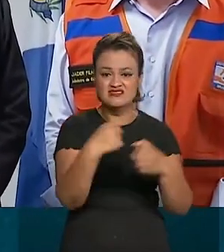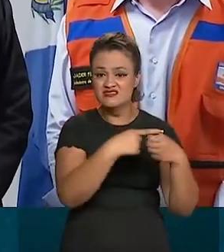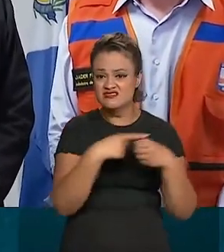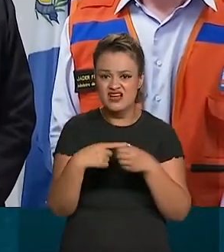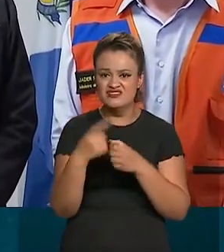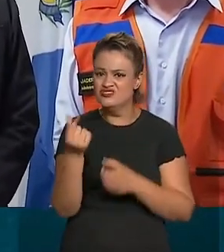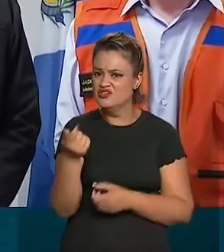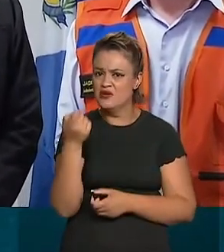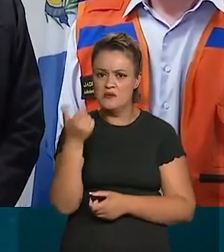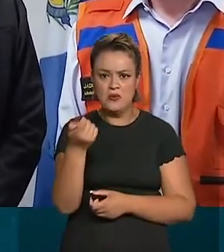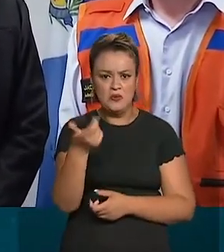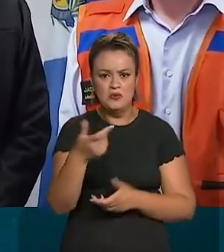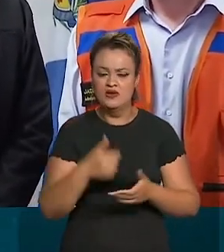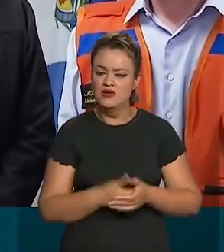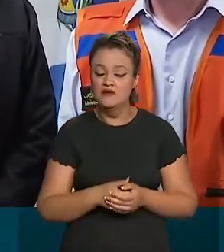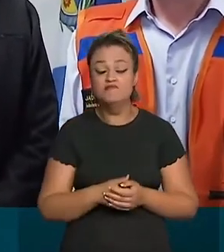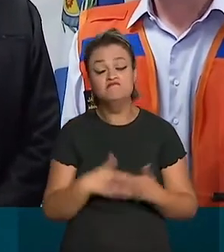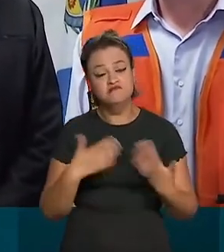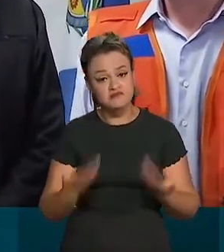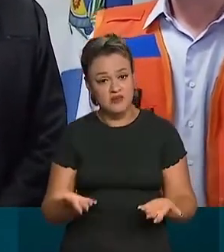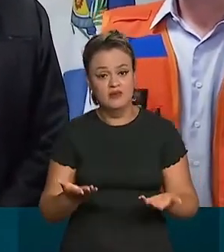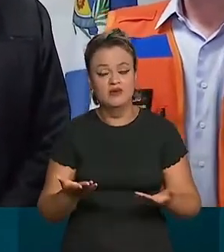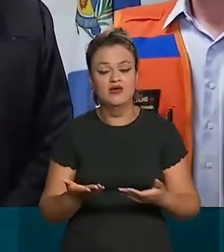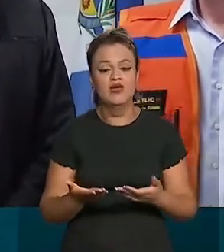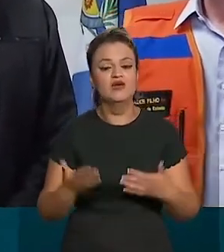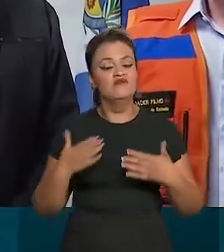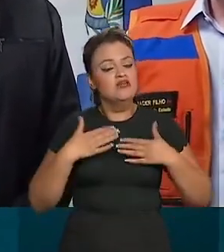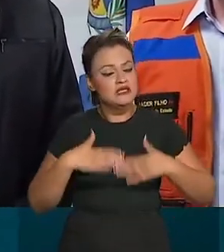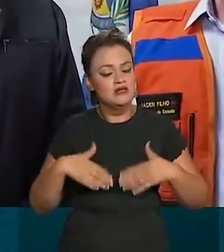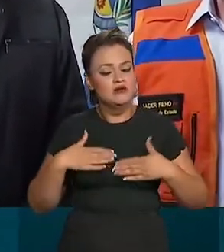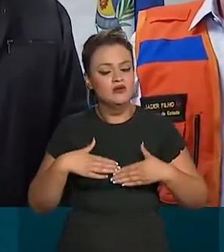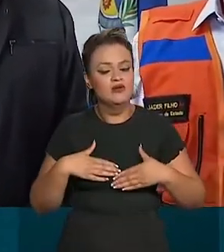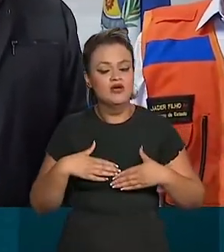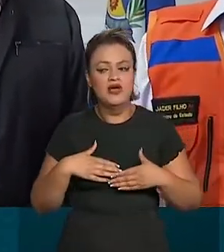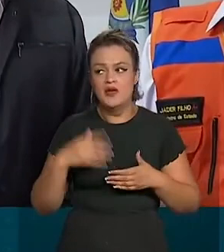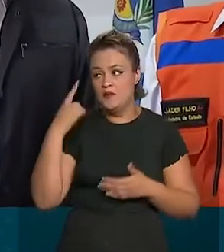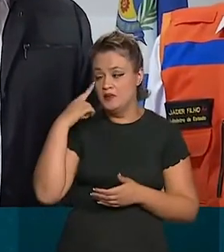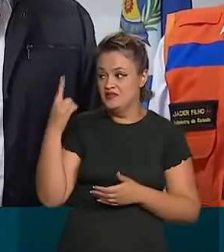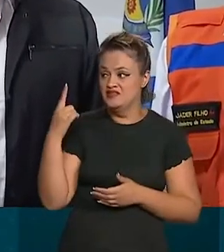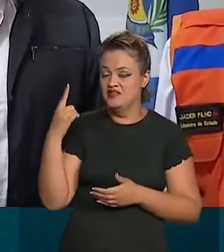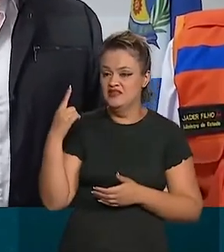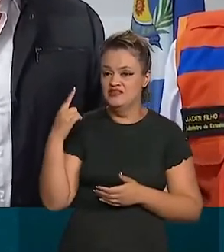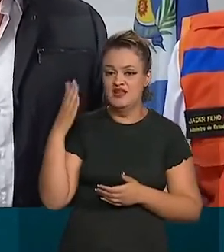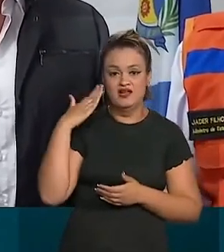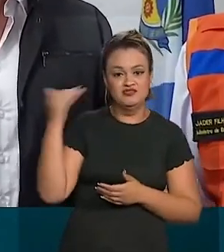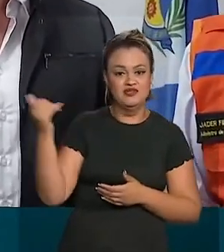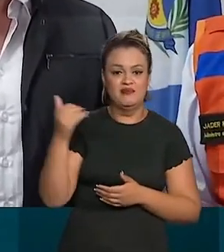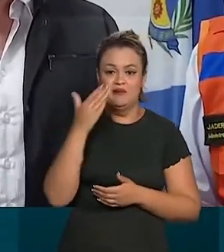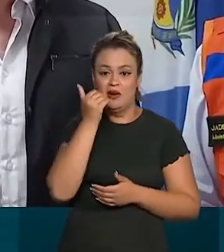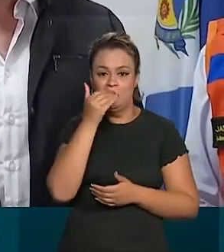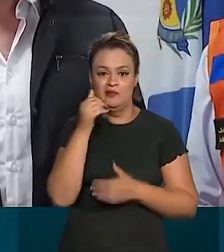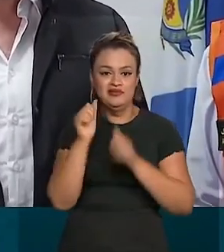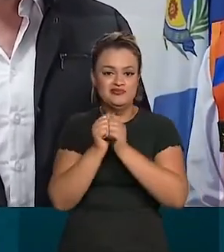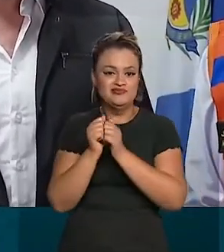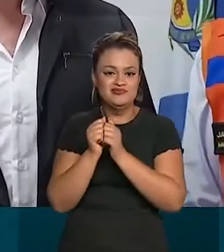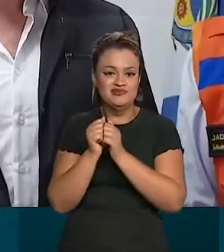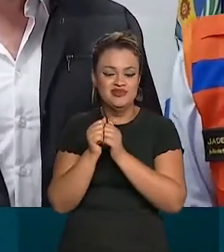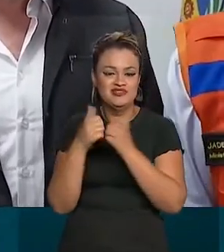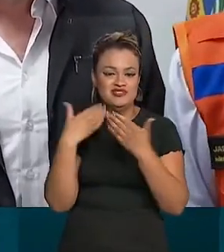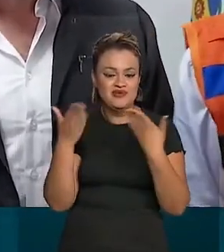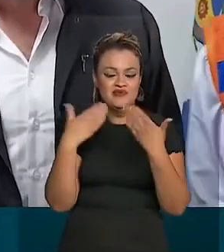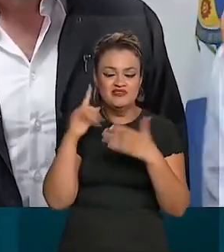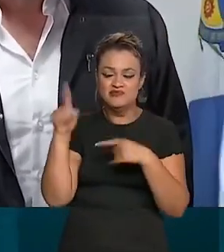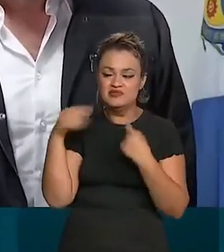Por isso, eu vim aqui com muita tranquilidade. Imaginava até que o Adinho ia me convidar para o almoço depois da visita, depois da